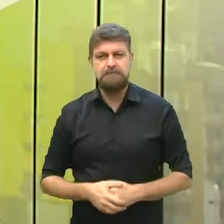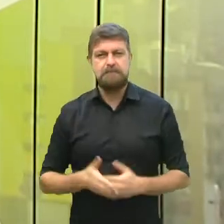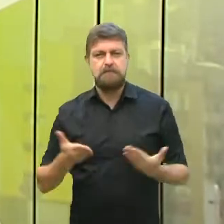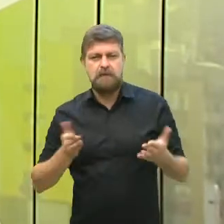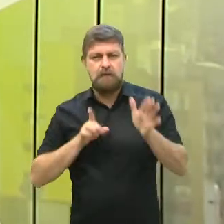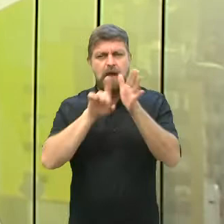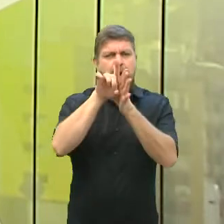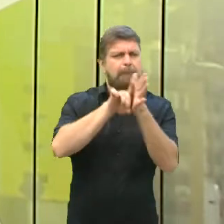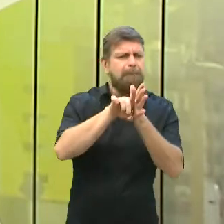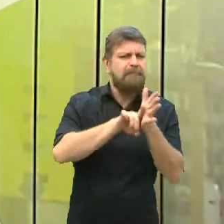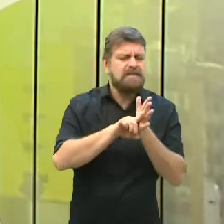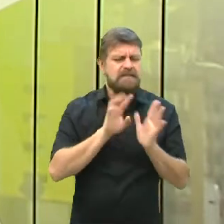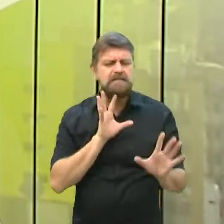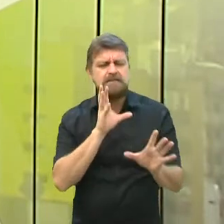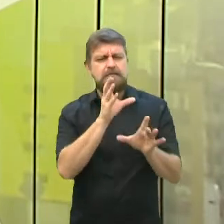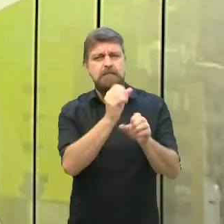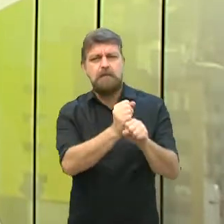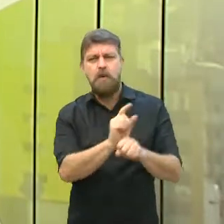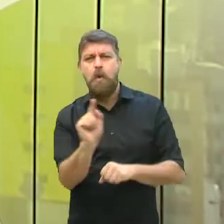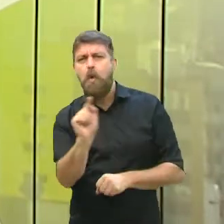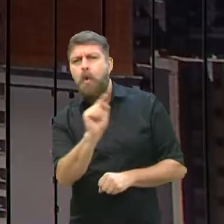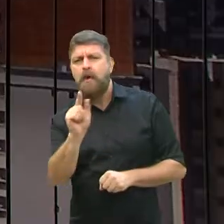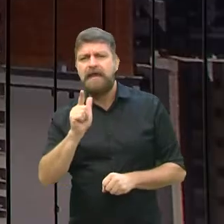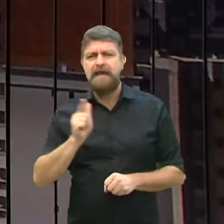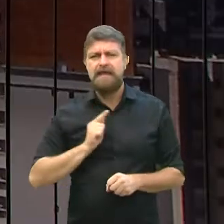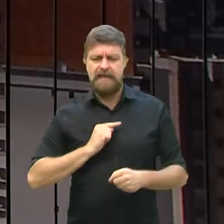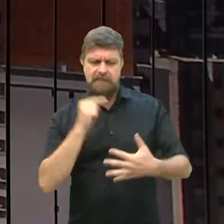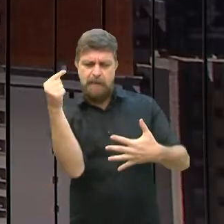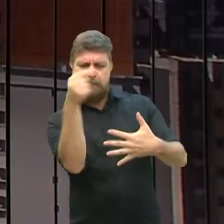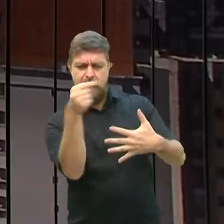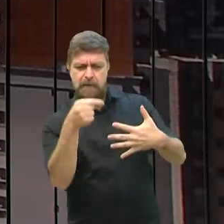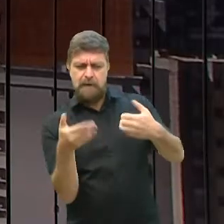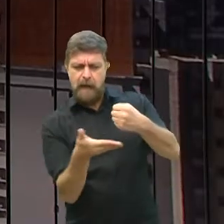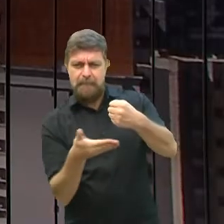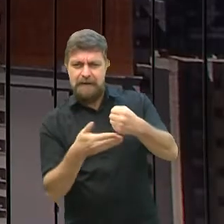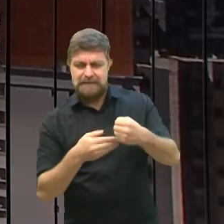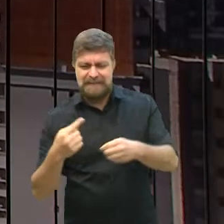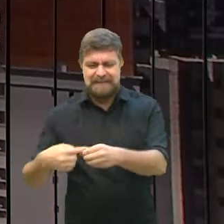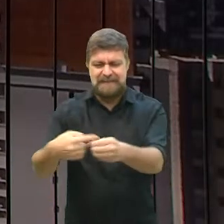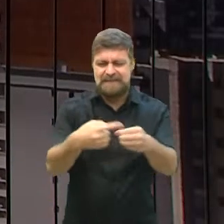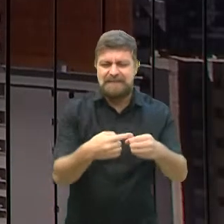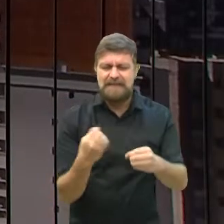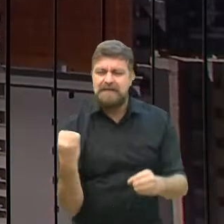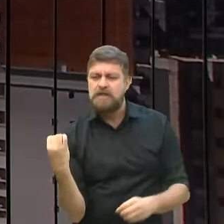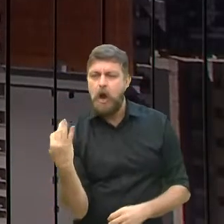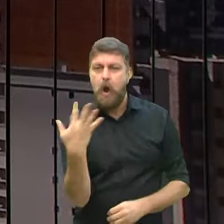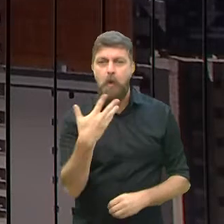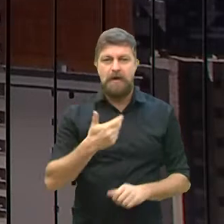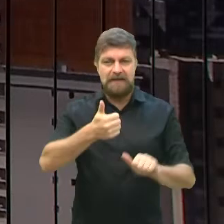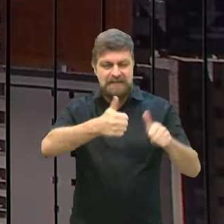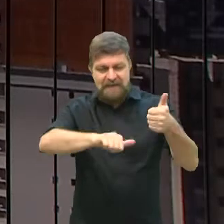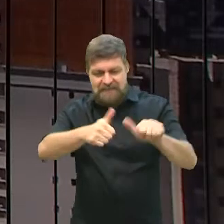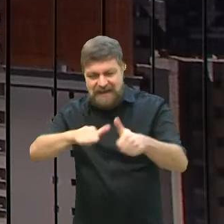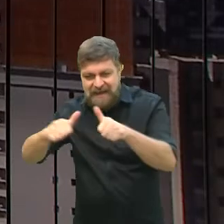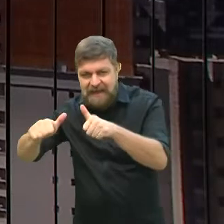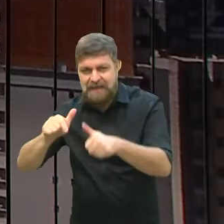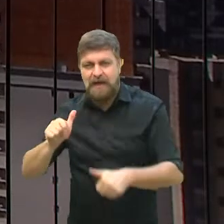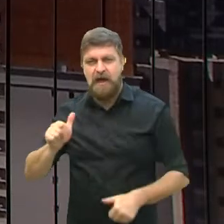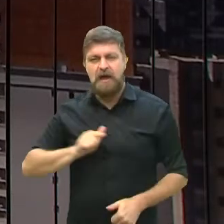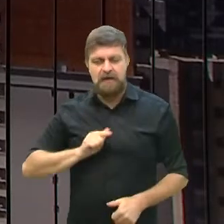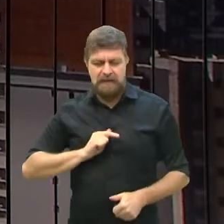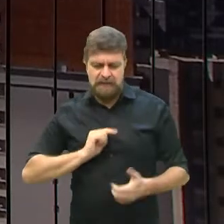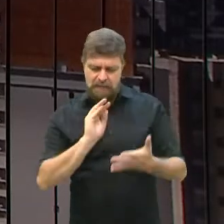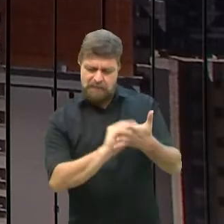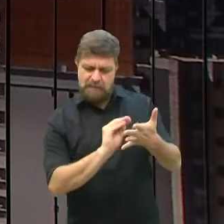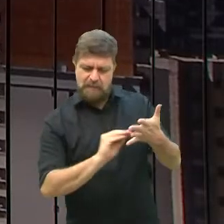essa pesquisa, Rogério. O que ela levou em consideração? Quantas cidades foram avaliadas e o que se